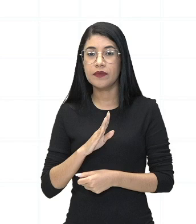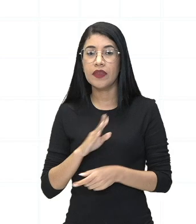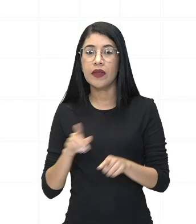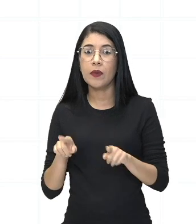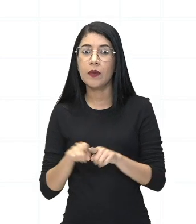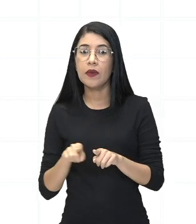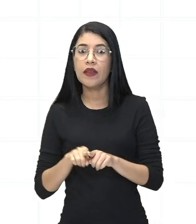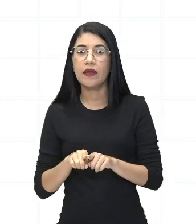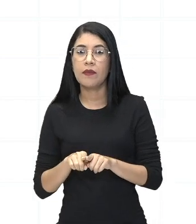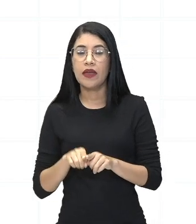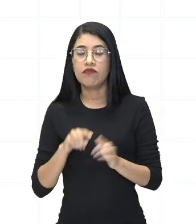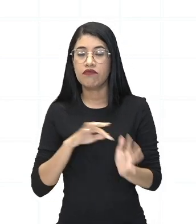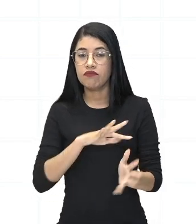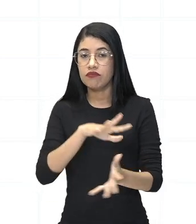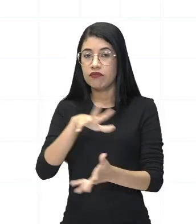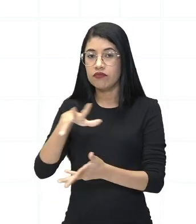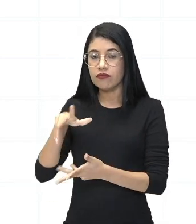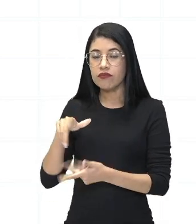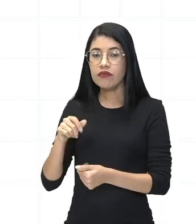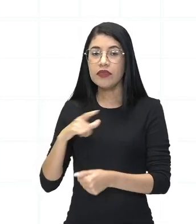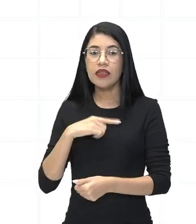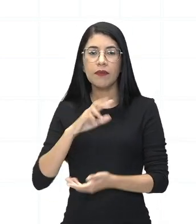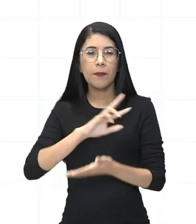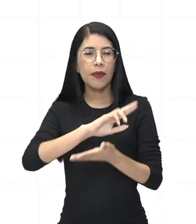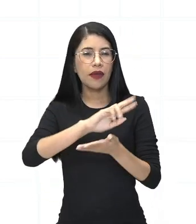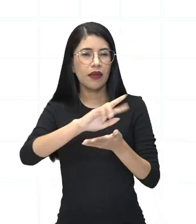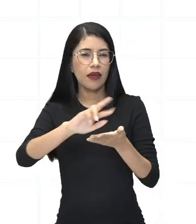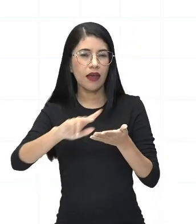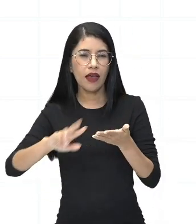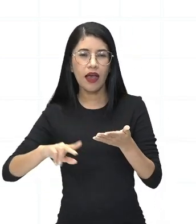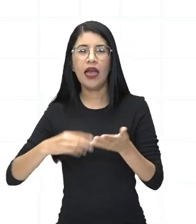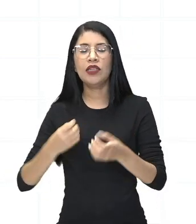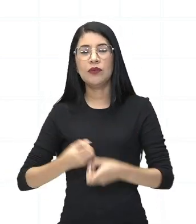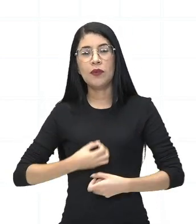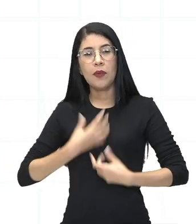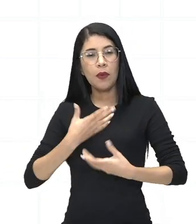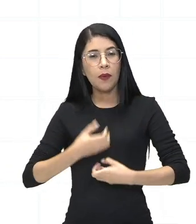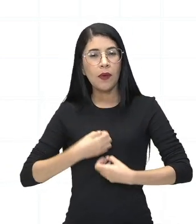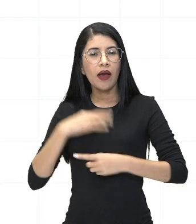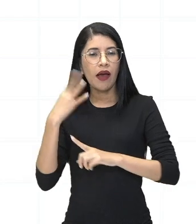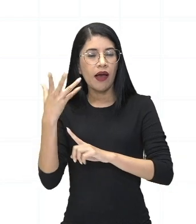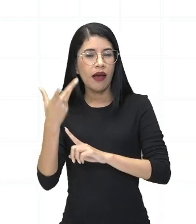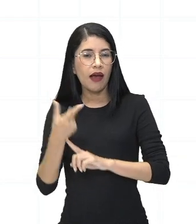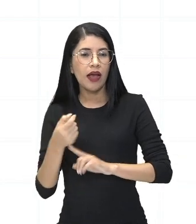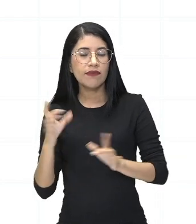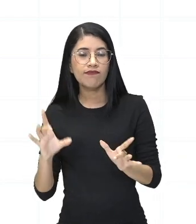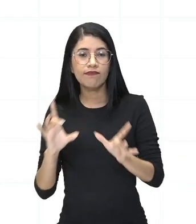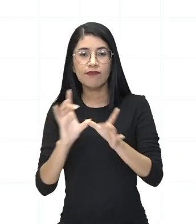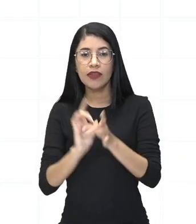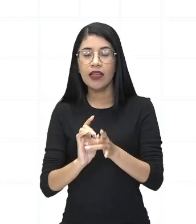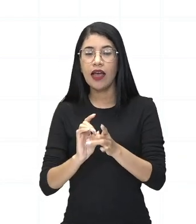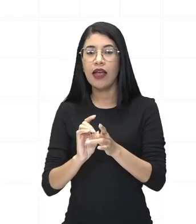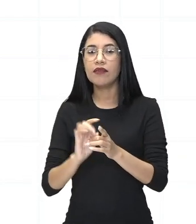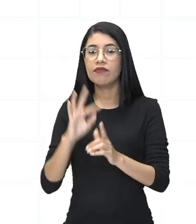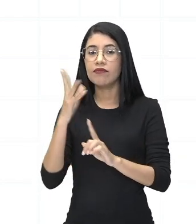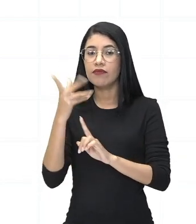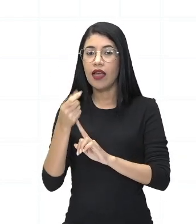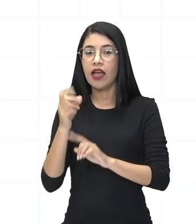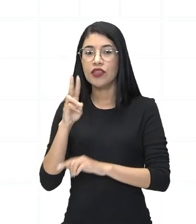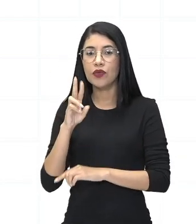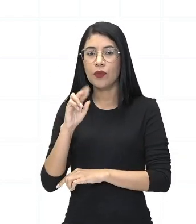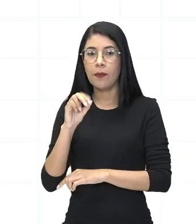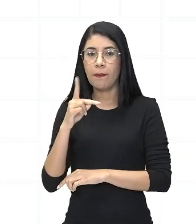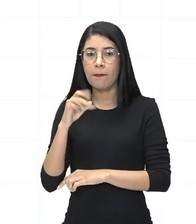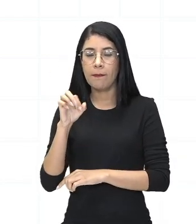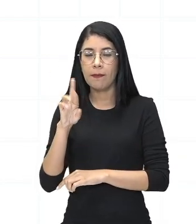no Brasil como no mundo, existem várias maneiras de expressões artísticas ligadas à arte rupestre.